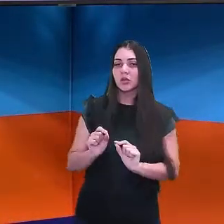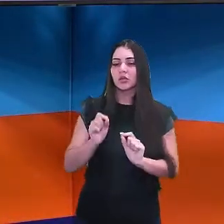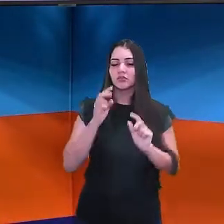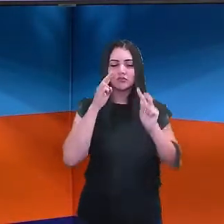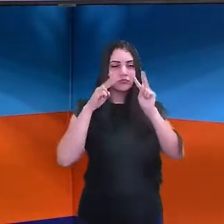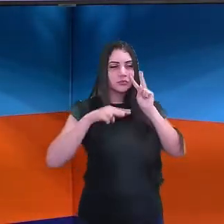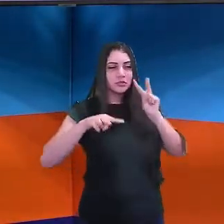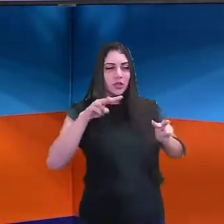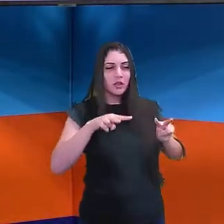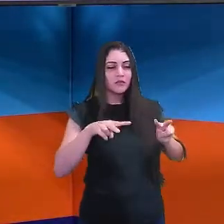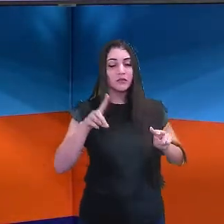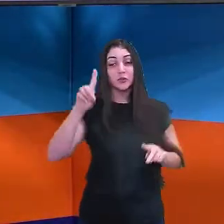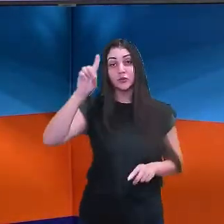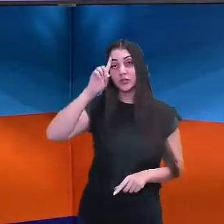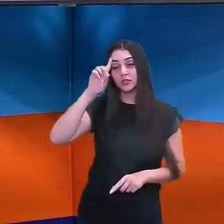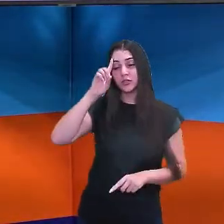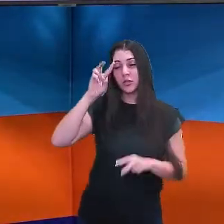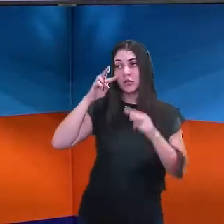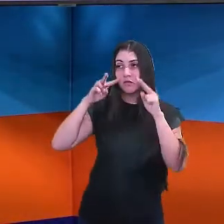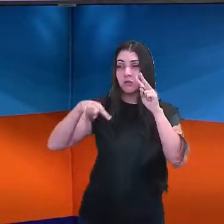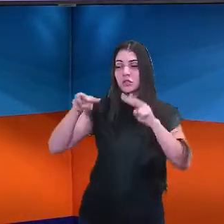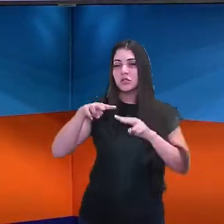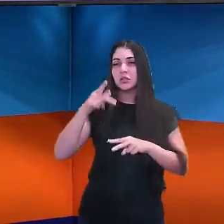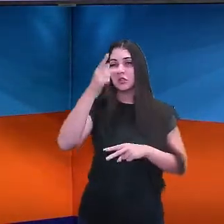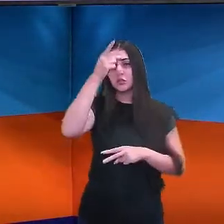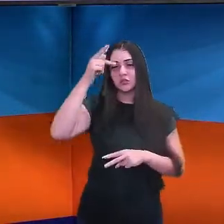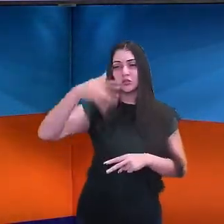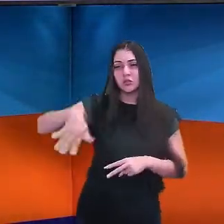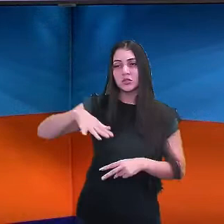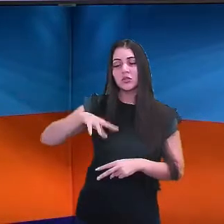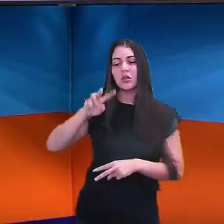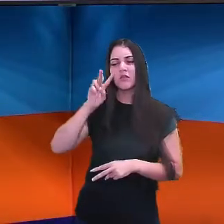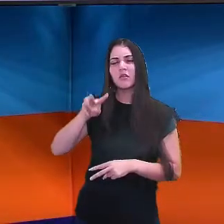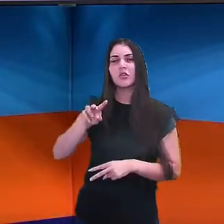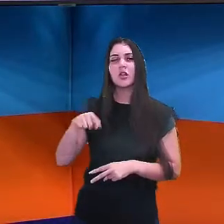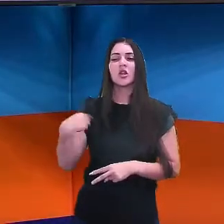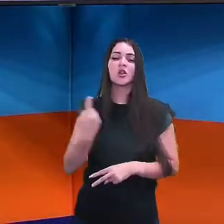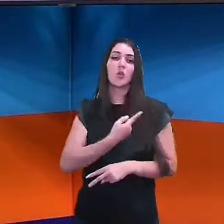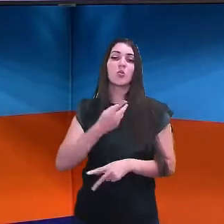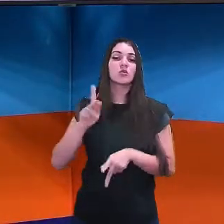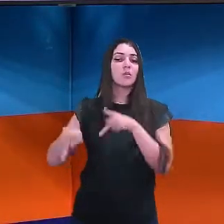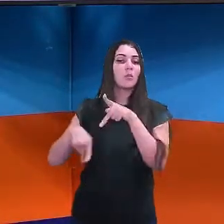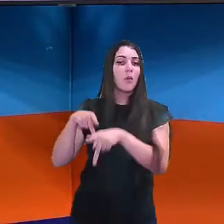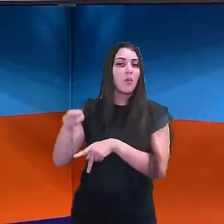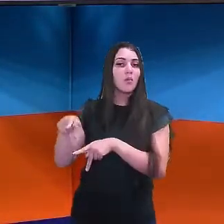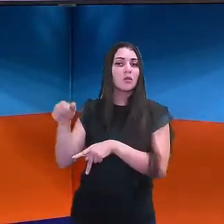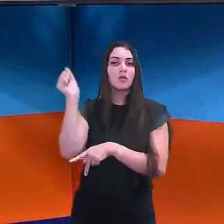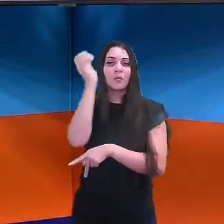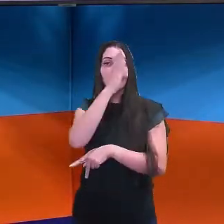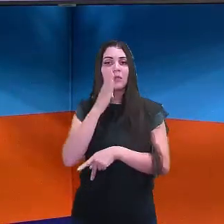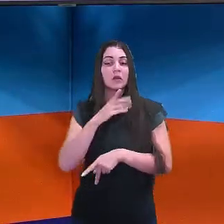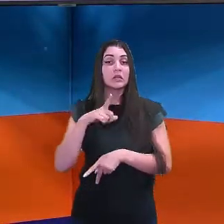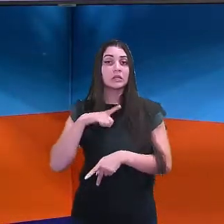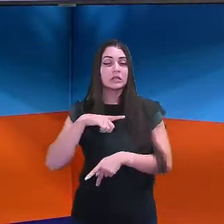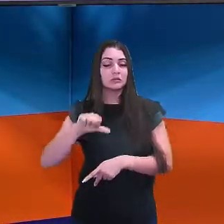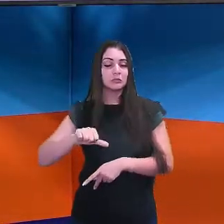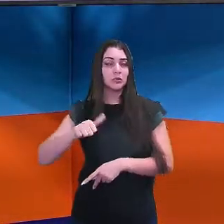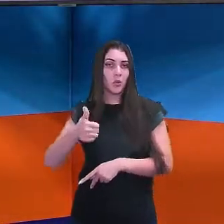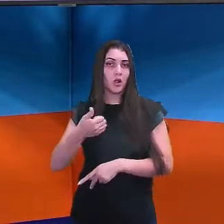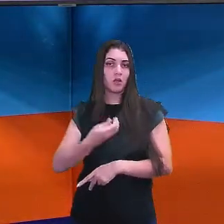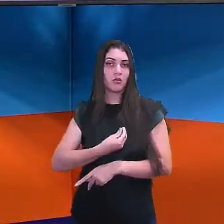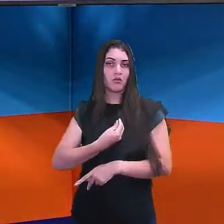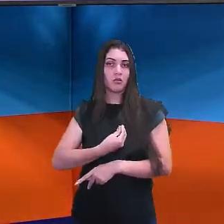dia, observem as pessoas e vejam, será que a nossa população brasileira está tendo realmente uma qualidade de